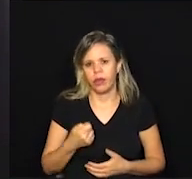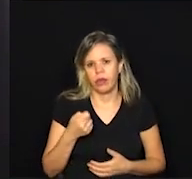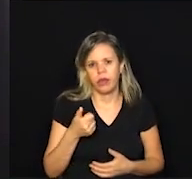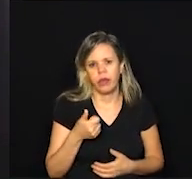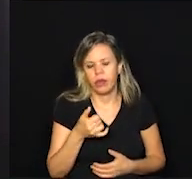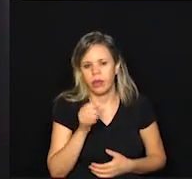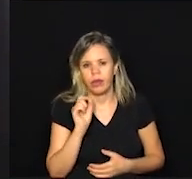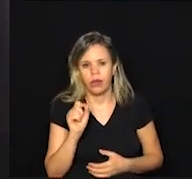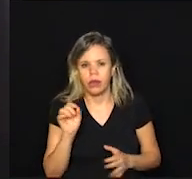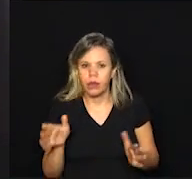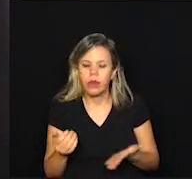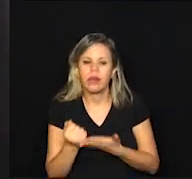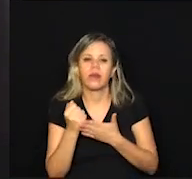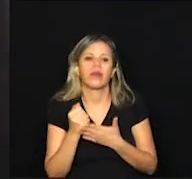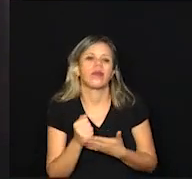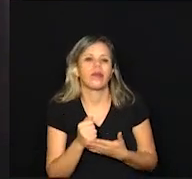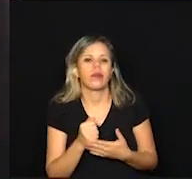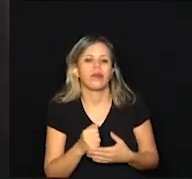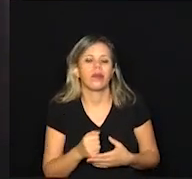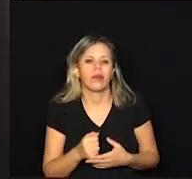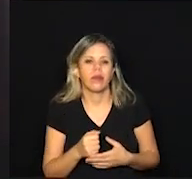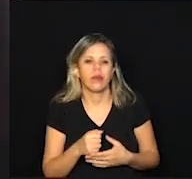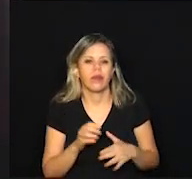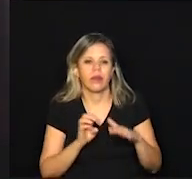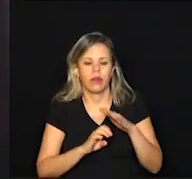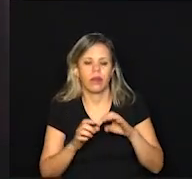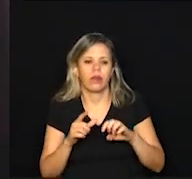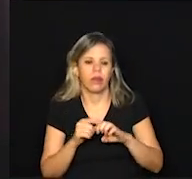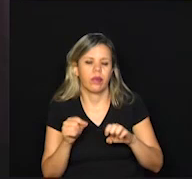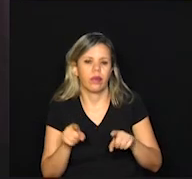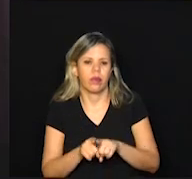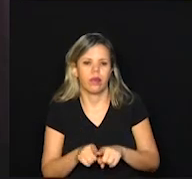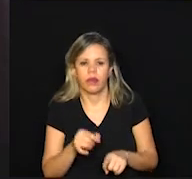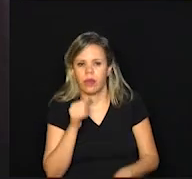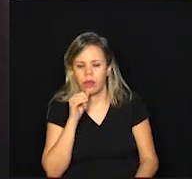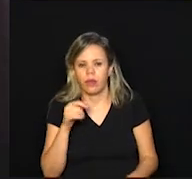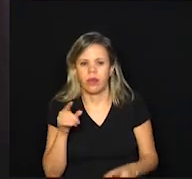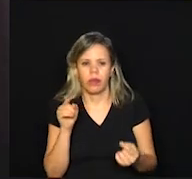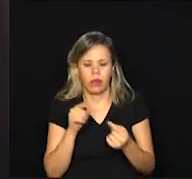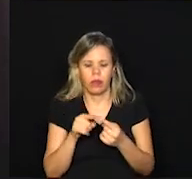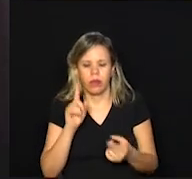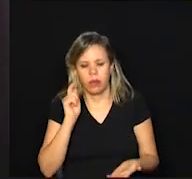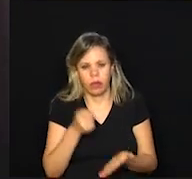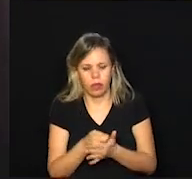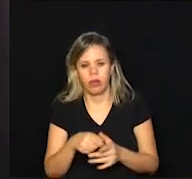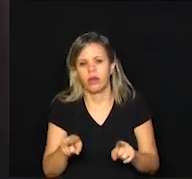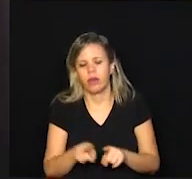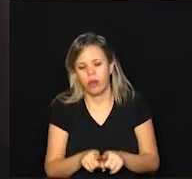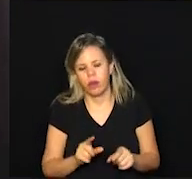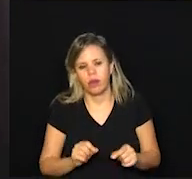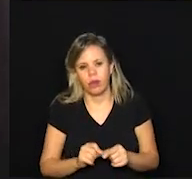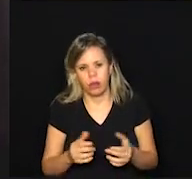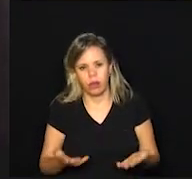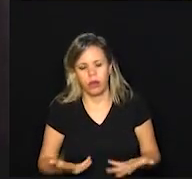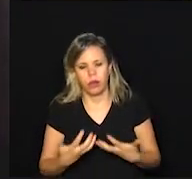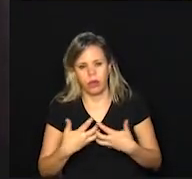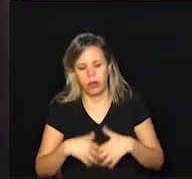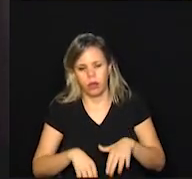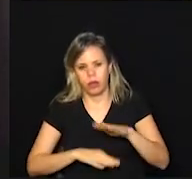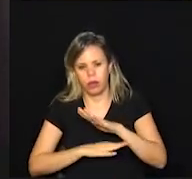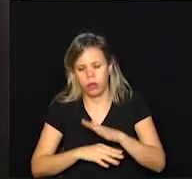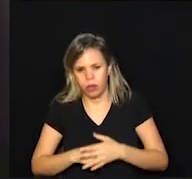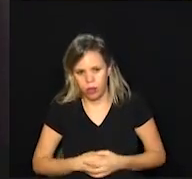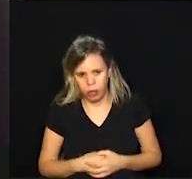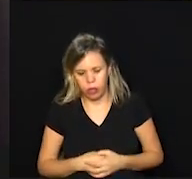que um incentivo é para as empreiteiras né Então essa têm sido as decisões que tem sido tomadas nessa